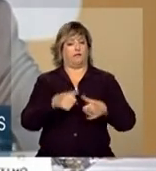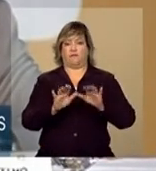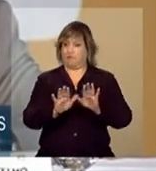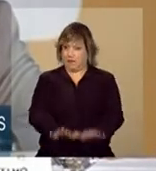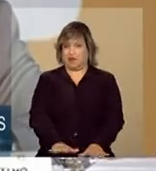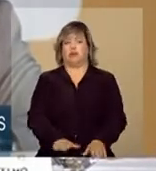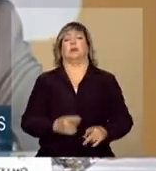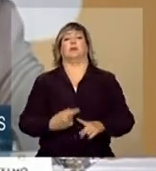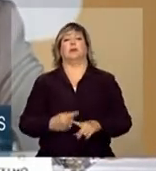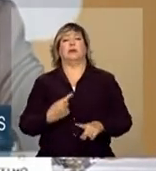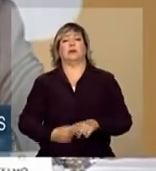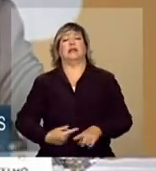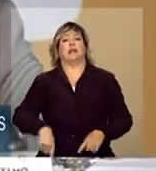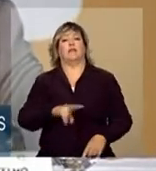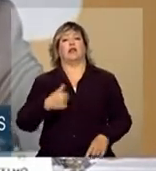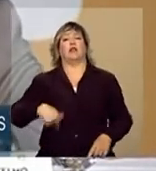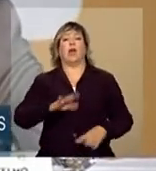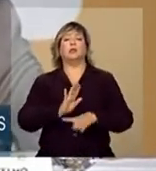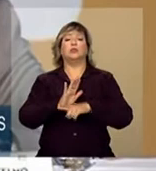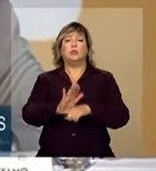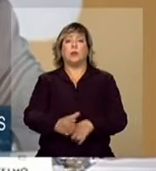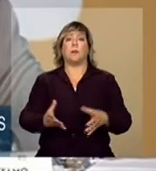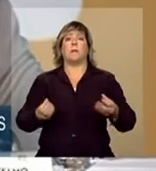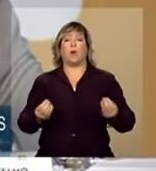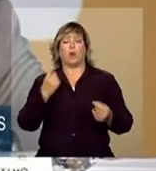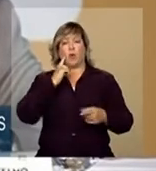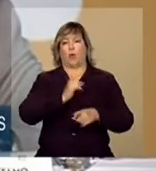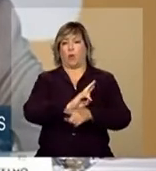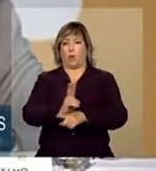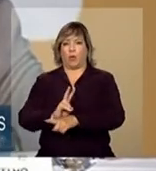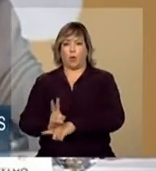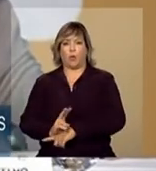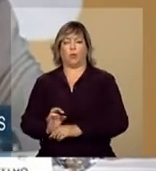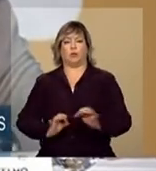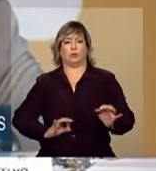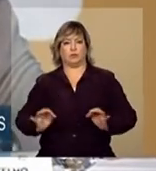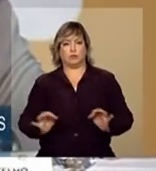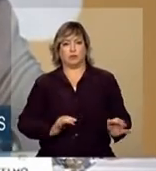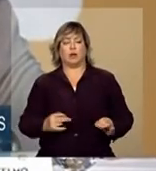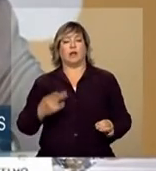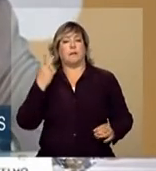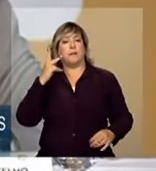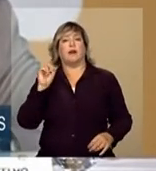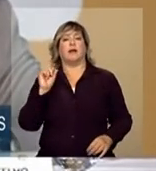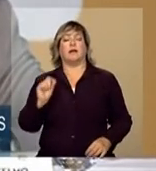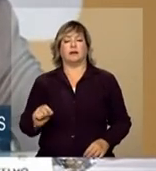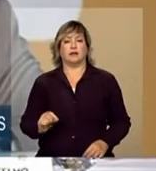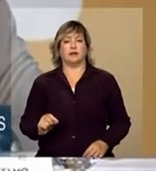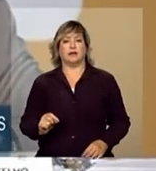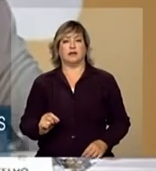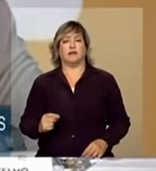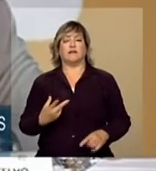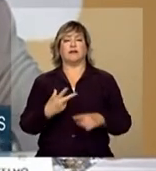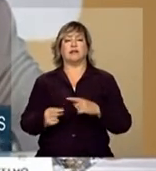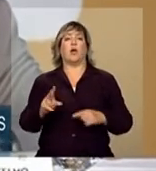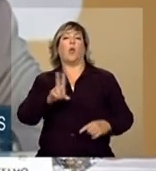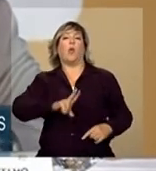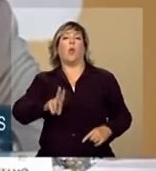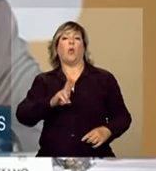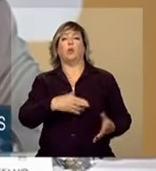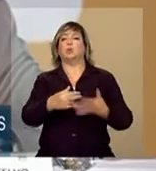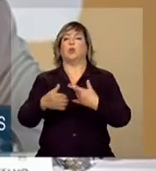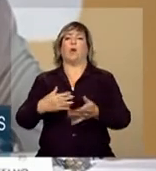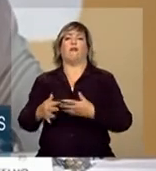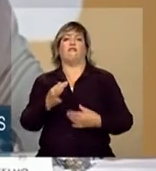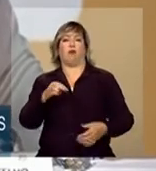Com certeza, vão nos ajudar muito nesse controle de espectro e combate ao uso indiscriminado da